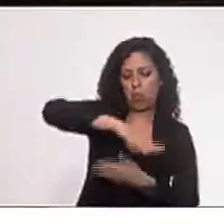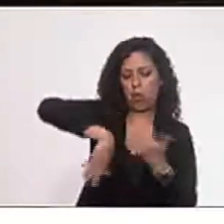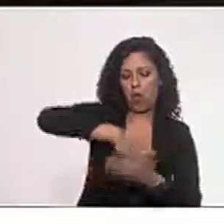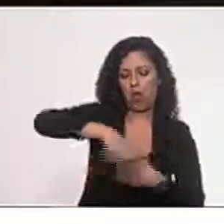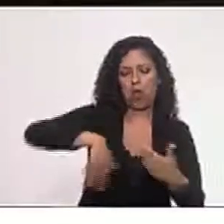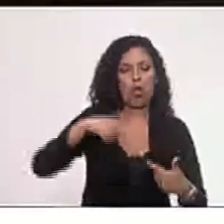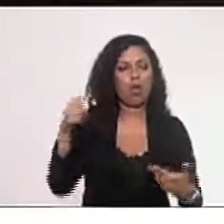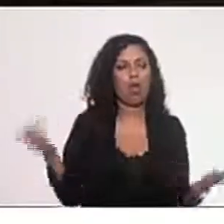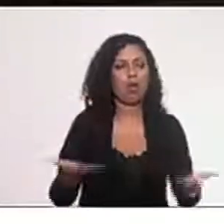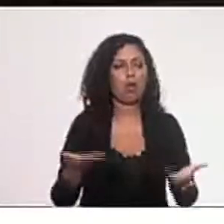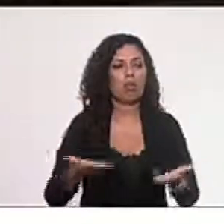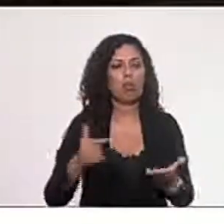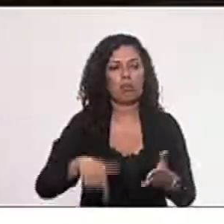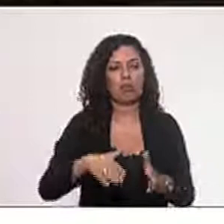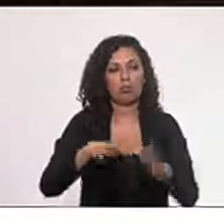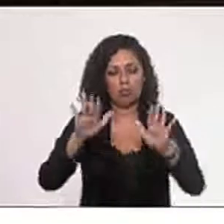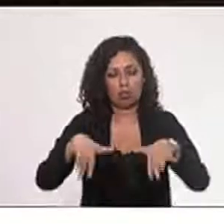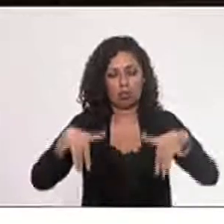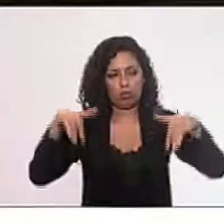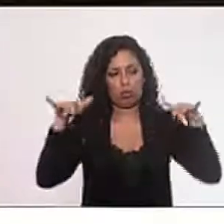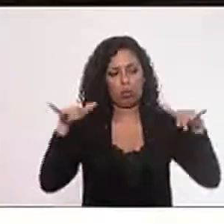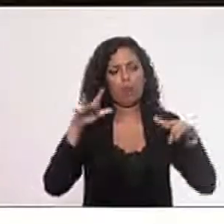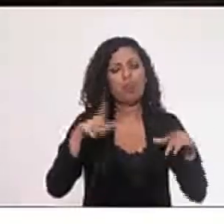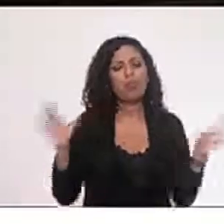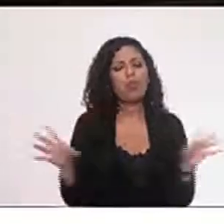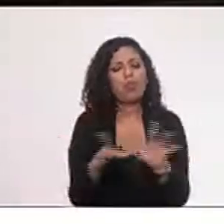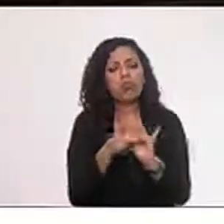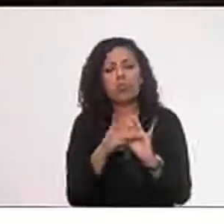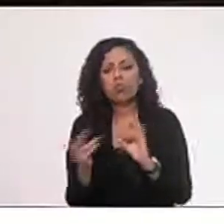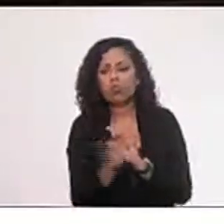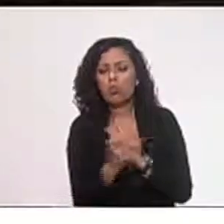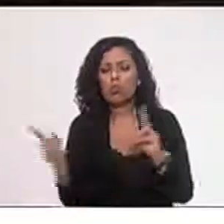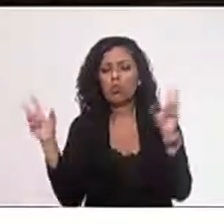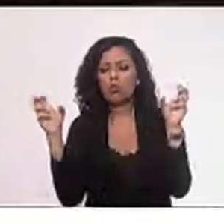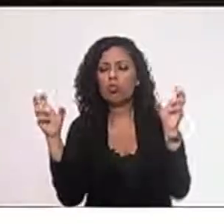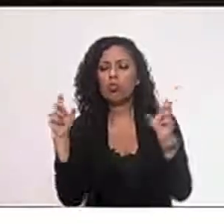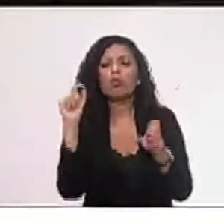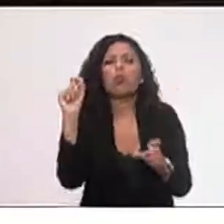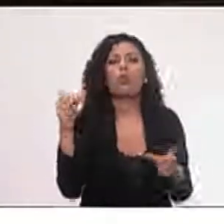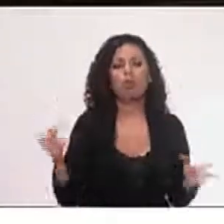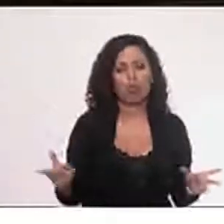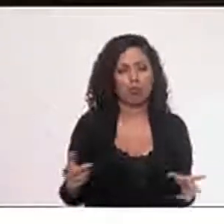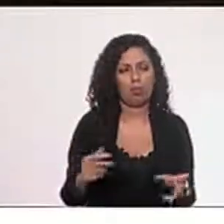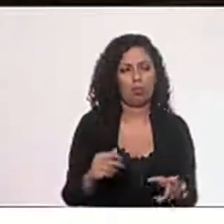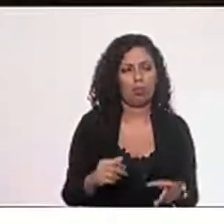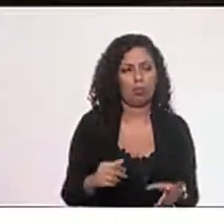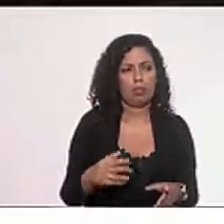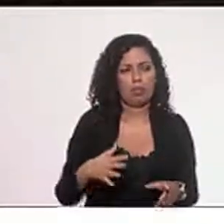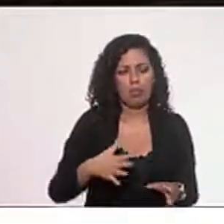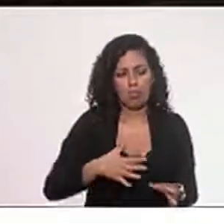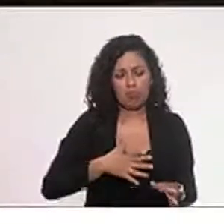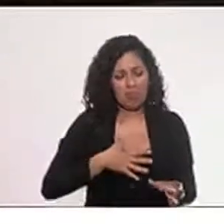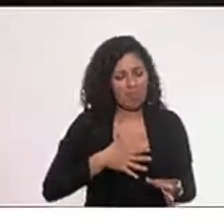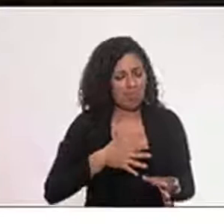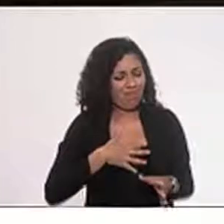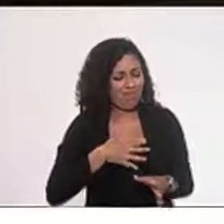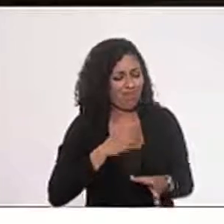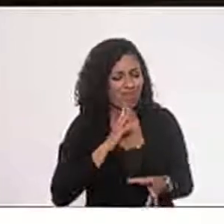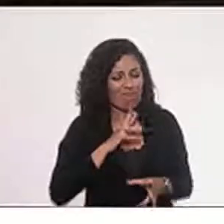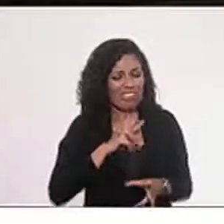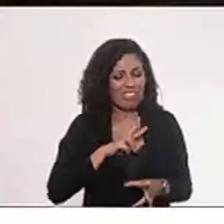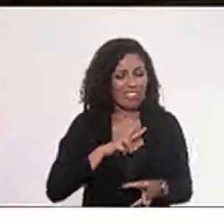aconteceu agora há pouco no plenário qual é a conexão que é estabelecer o deputado a única francisco me causa muita